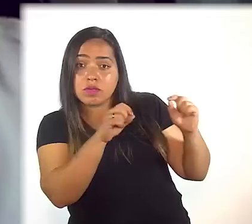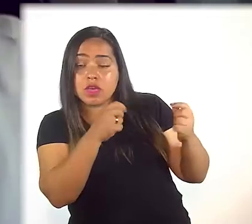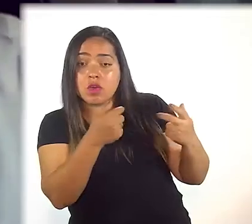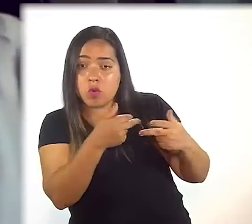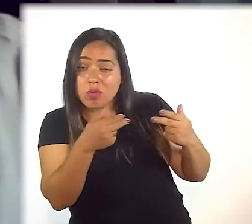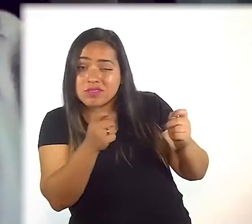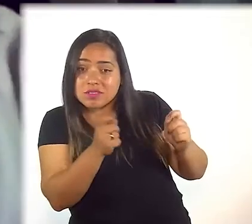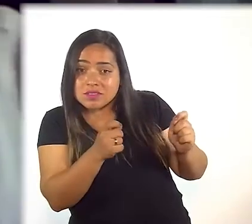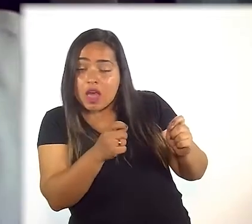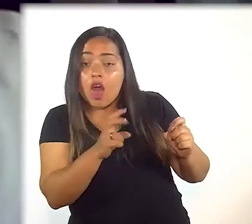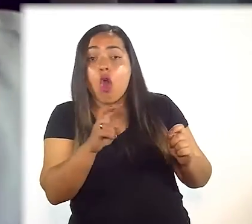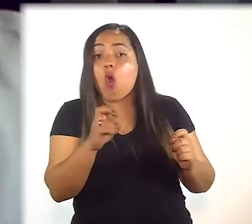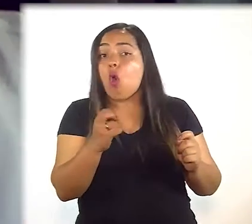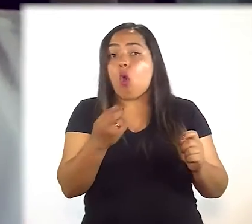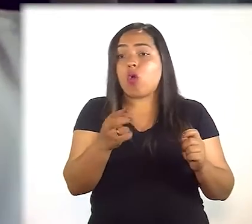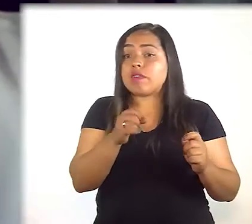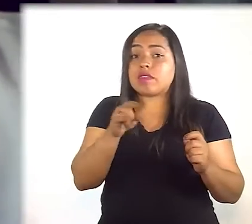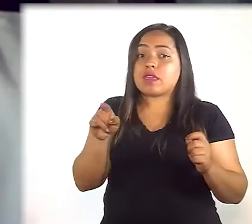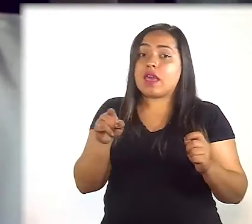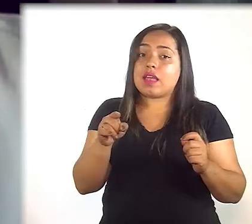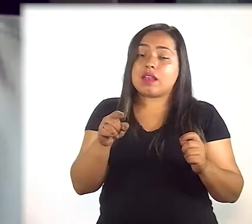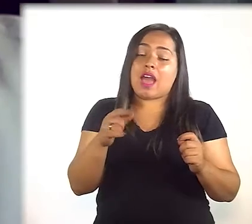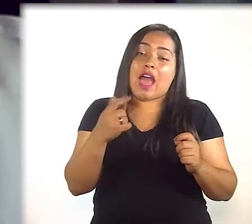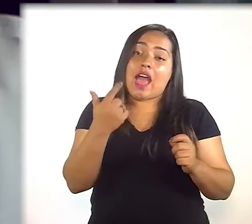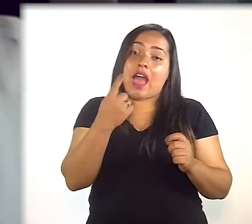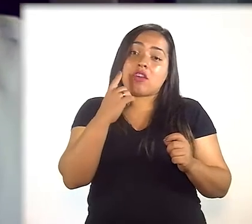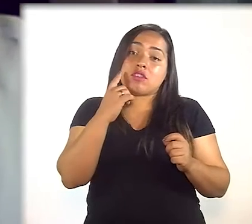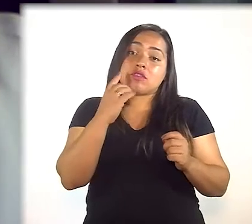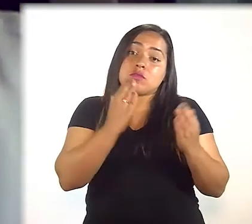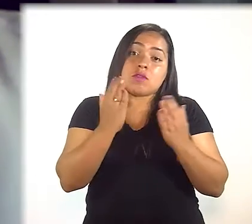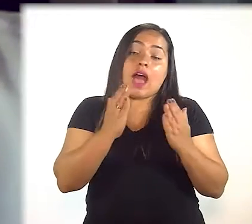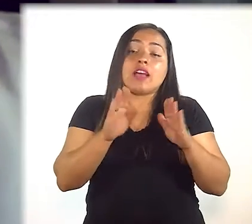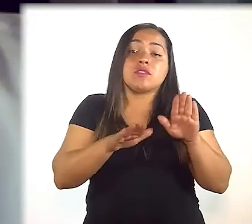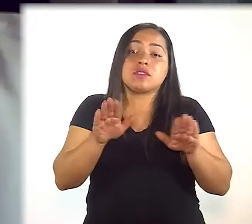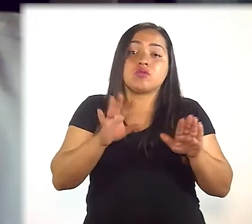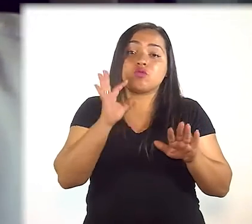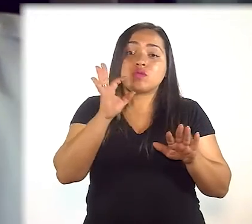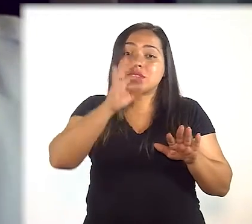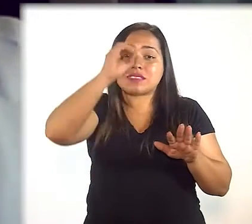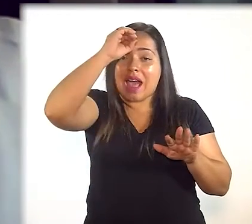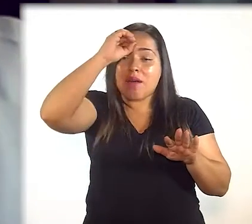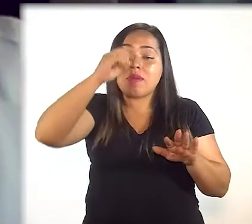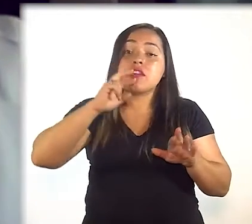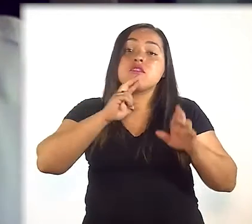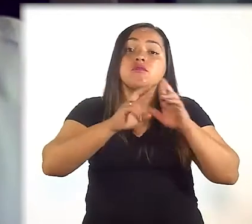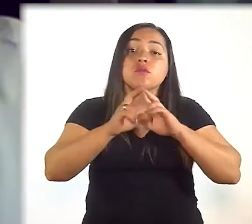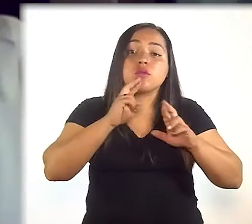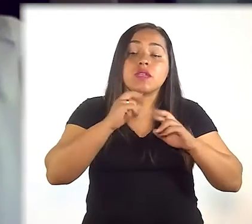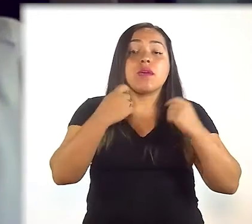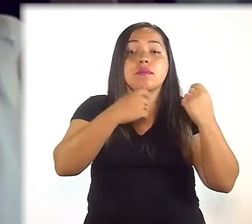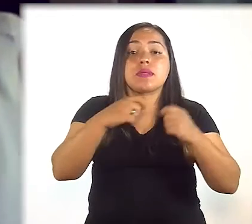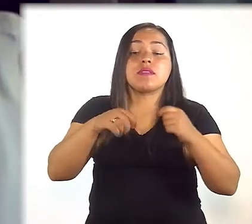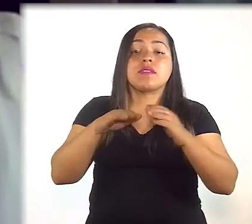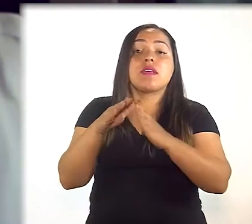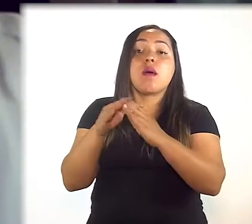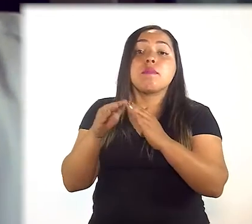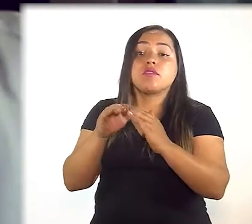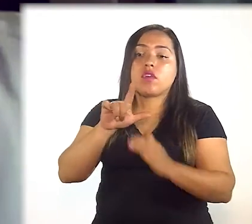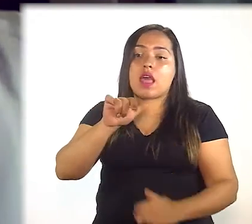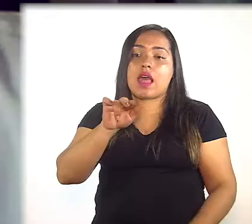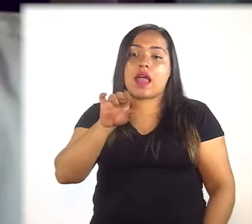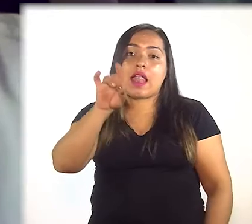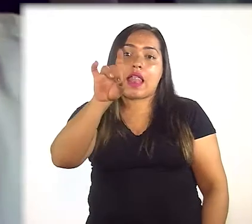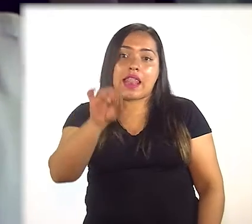uma, ou o idoso está lúcido e ele vai falar para a gente, dizer o que ele quer, a gente vai tomar as medidas cabíveis, ou se ele não